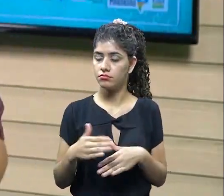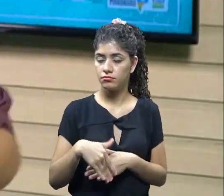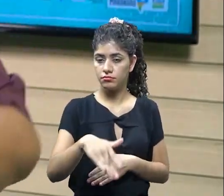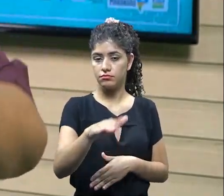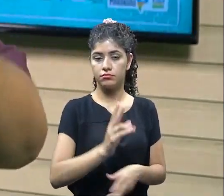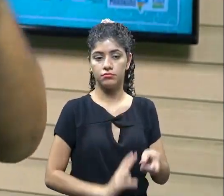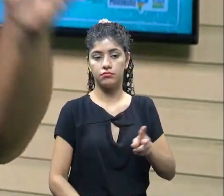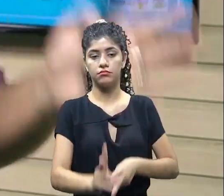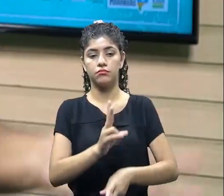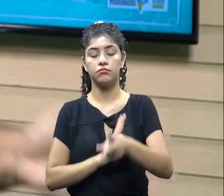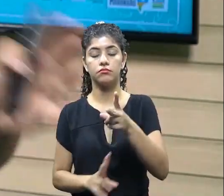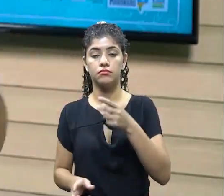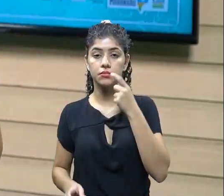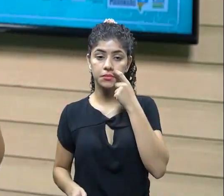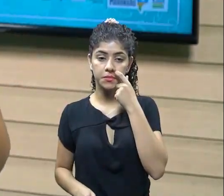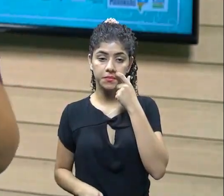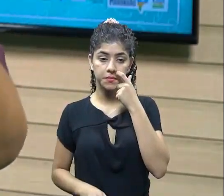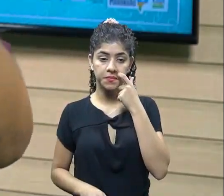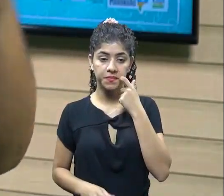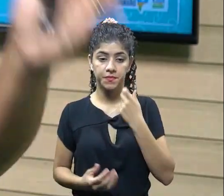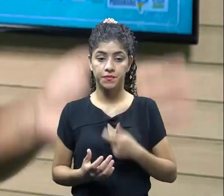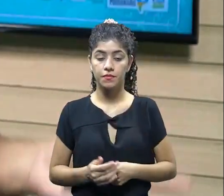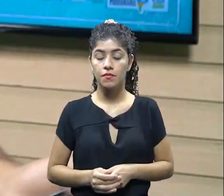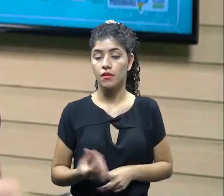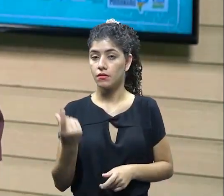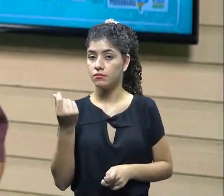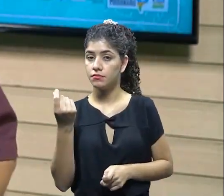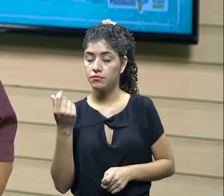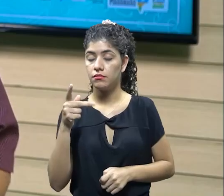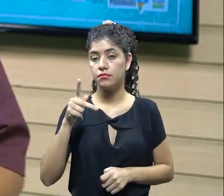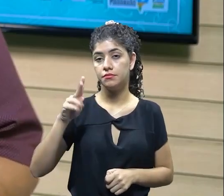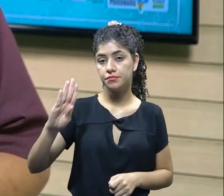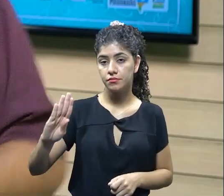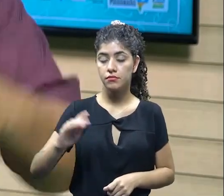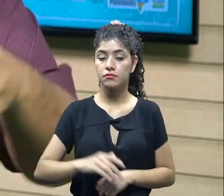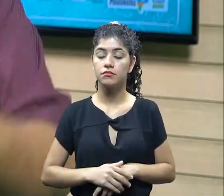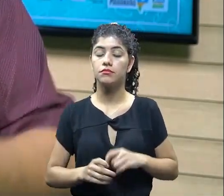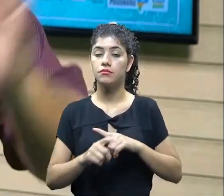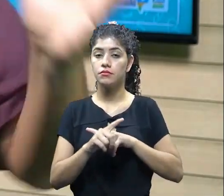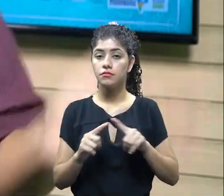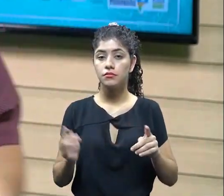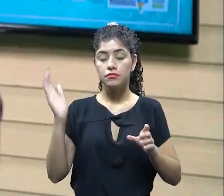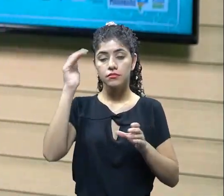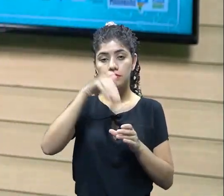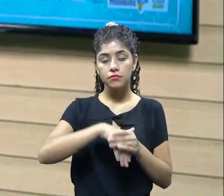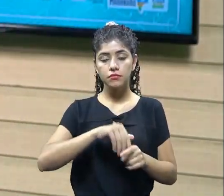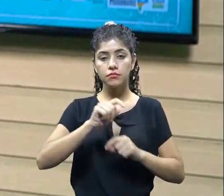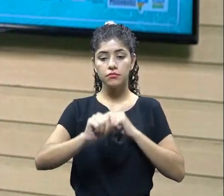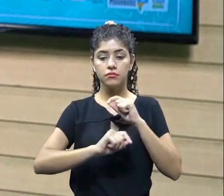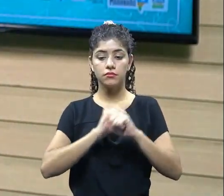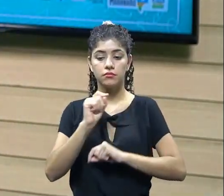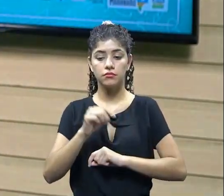vai. Isso com relação a recursos financeiros públicos. Mas dentro